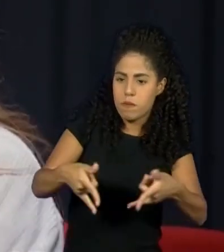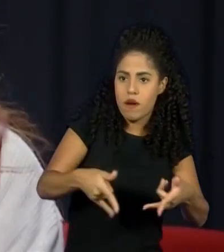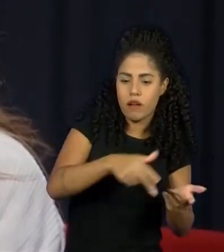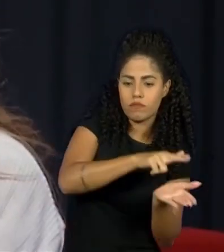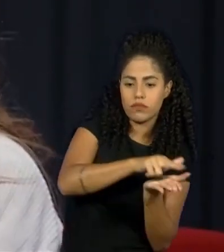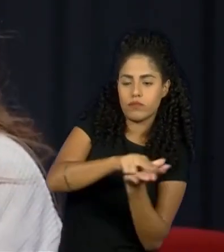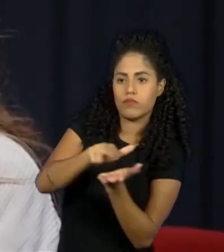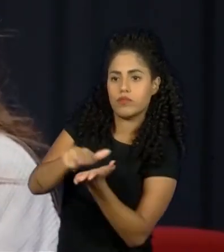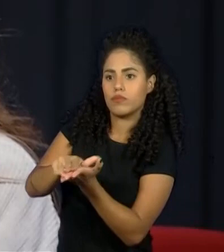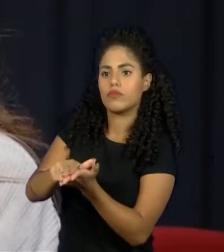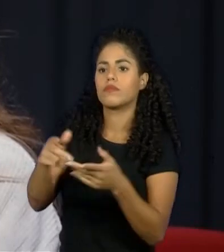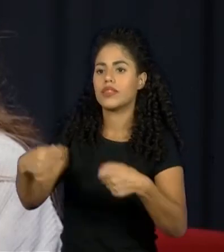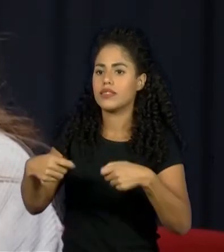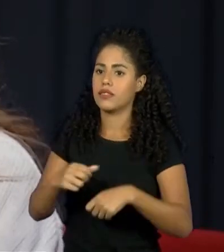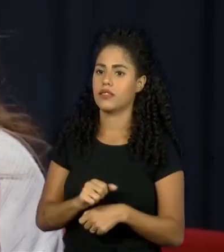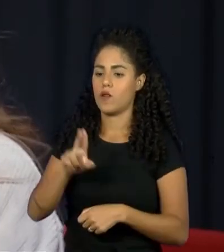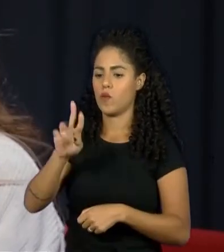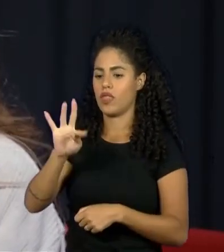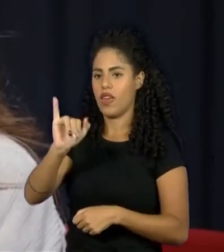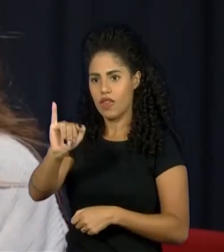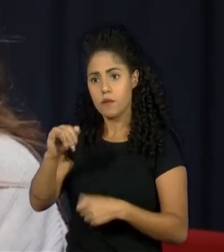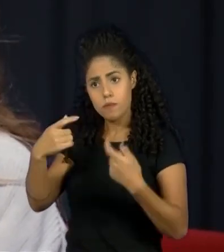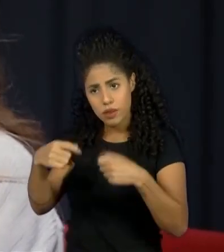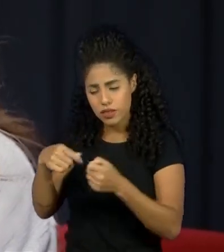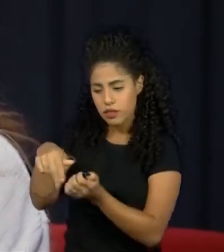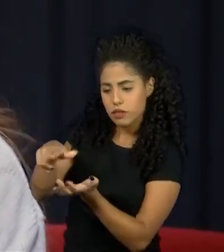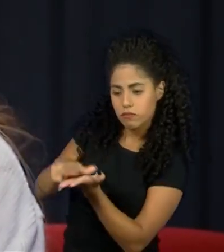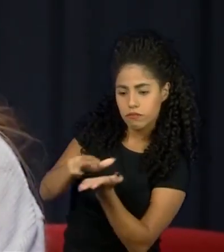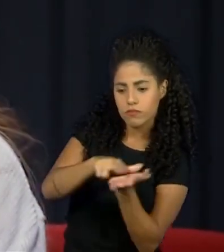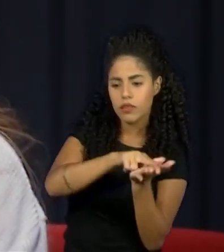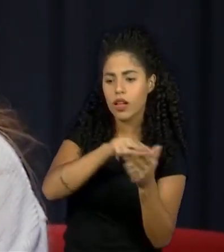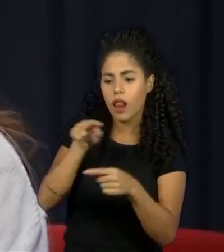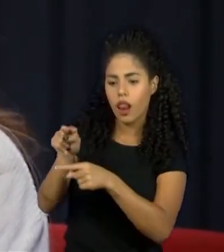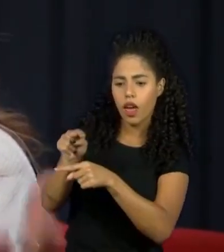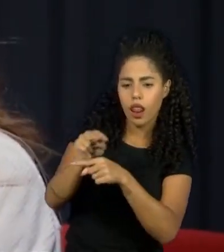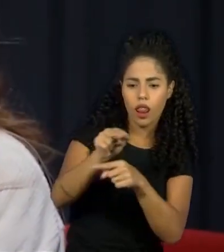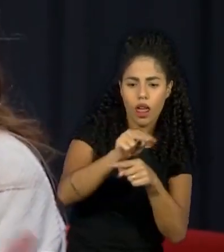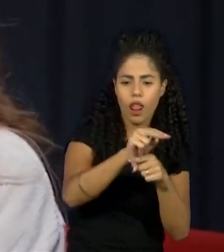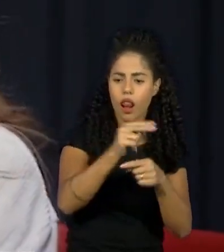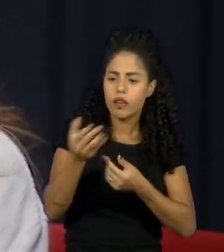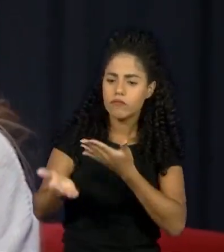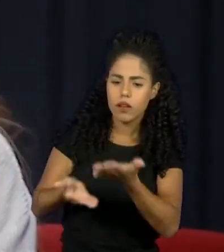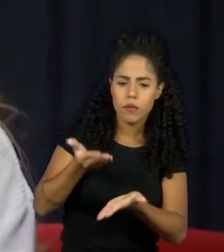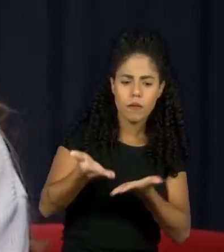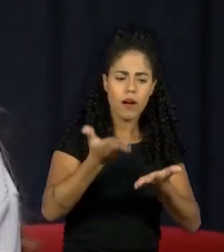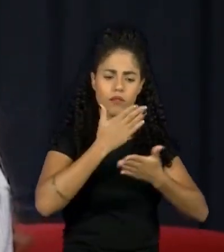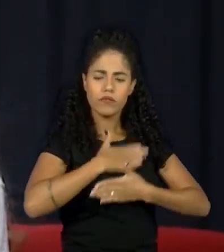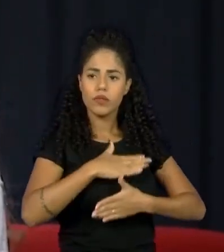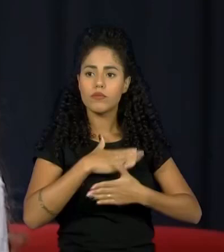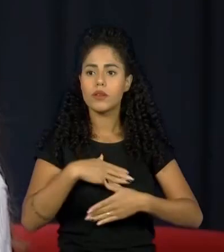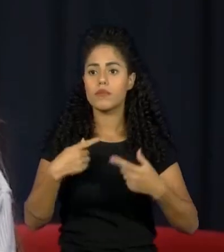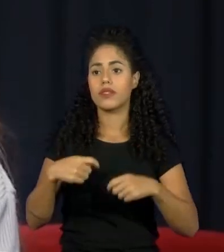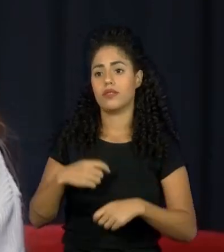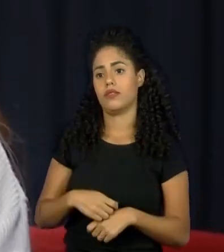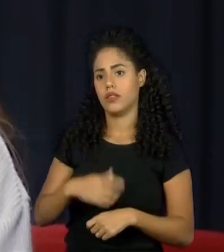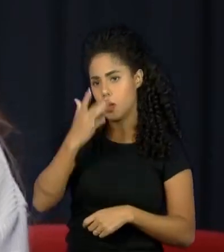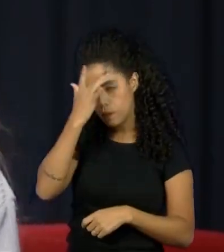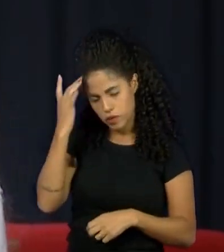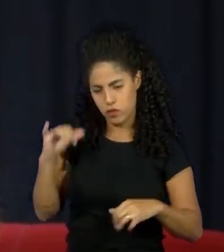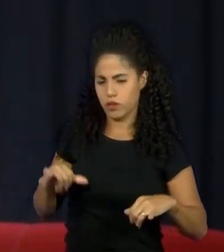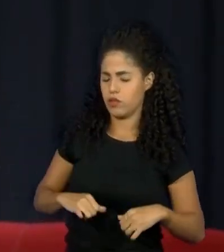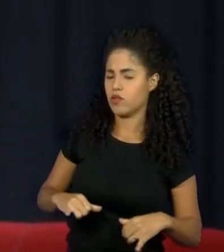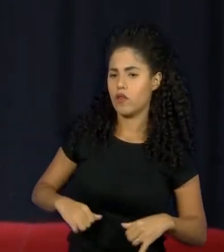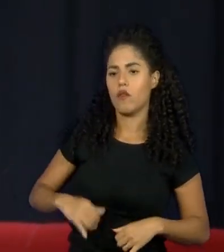todo o hospital que tem UTI deveria ter a decência de ter uma equipe de cuidado paliativo porque se tem gente que sofre tem gente que morre então